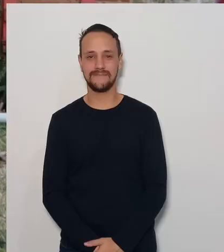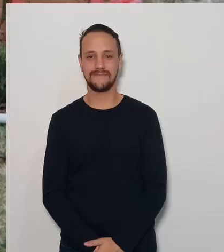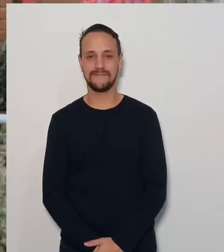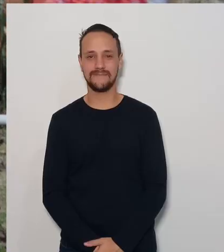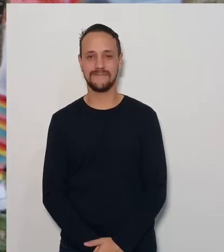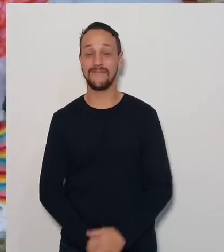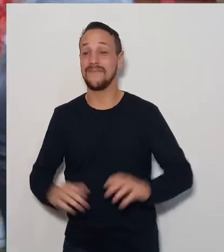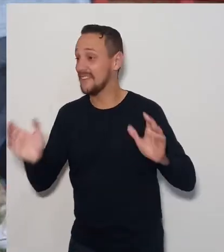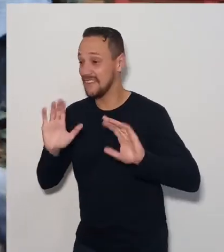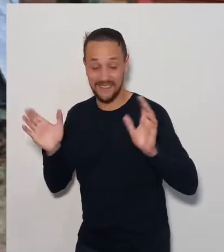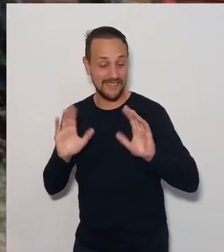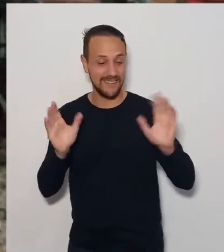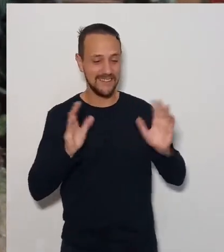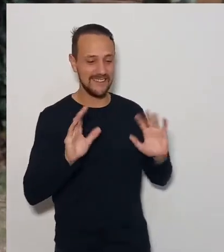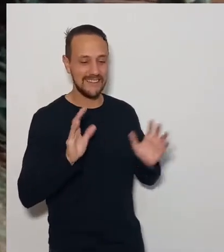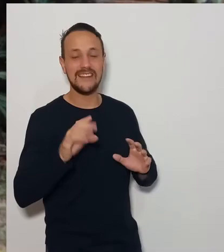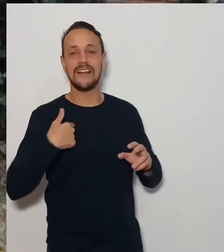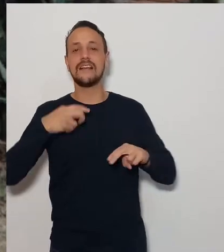bom.